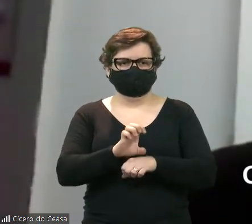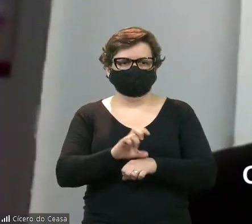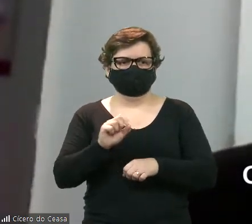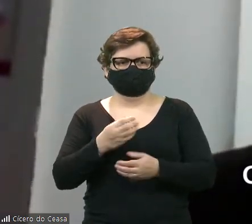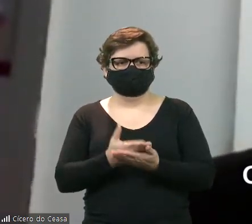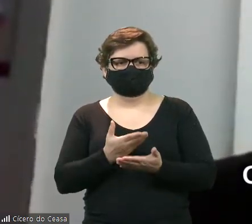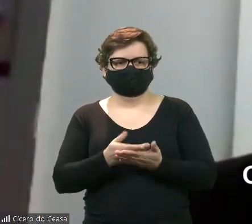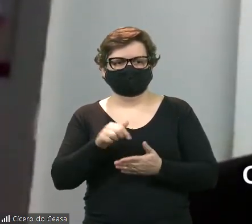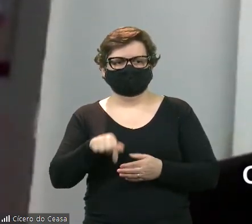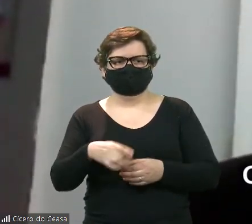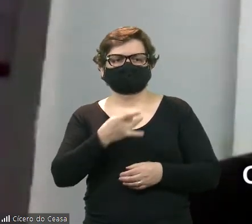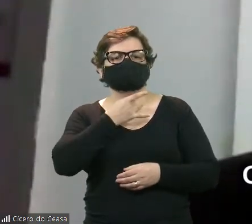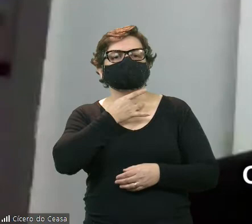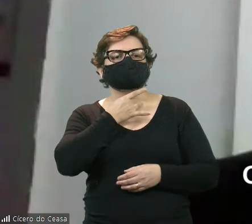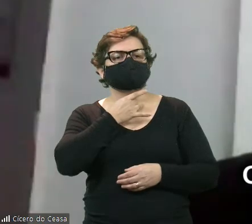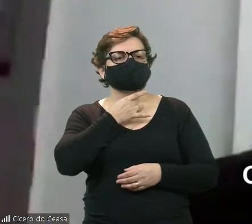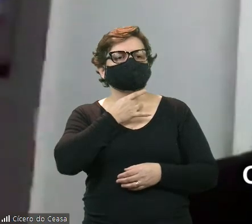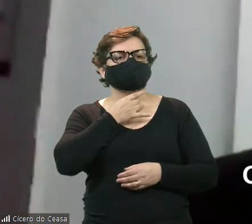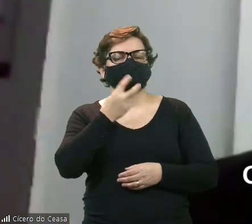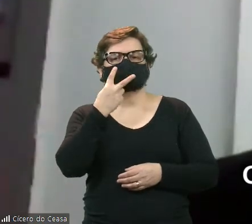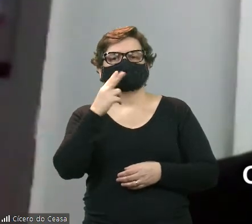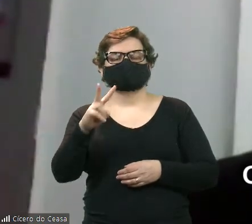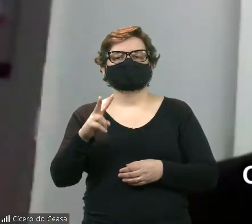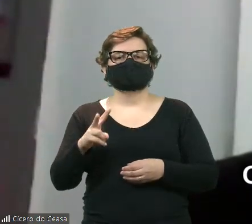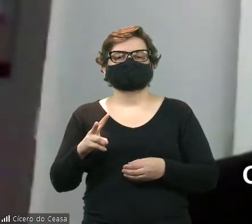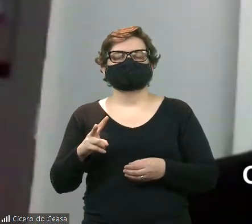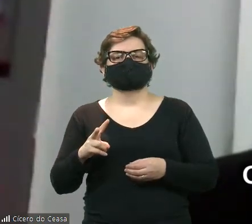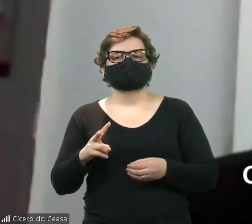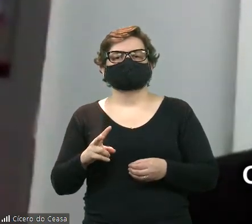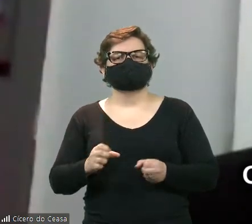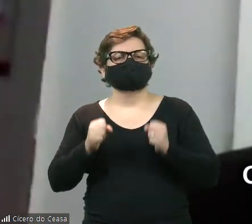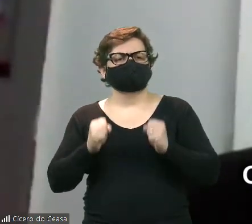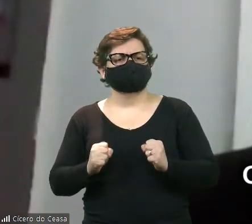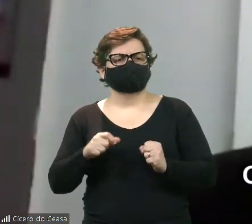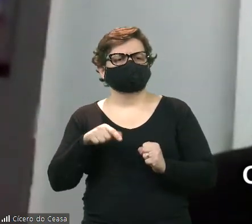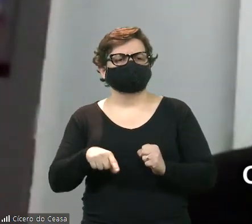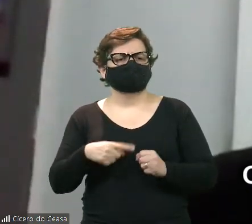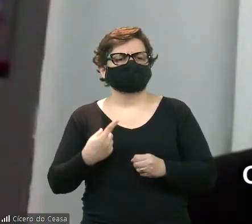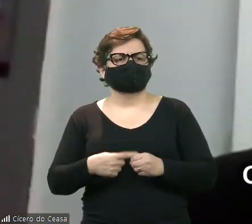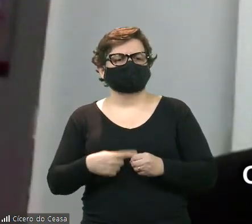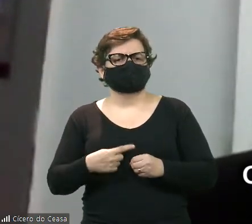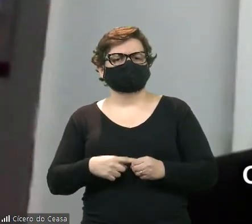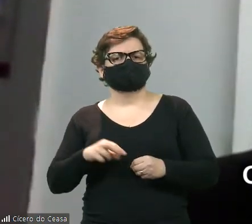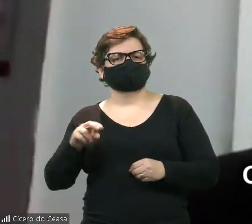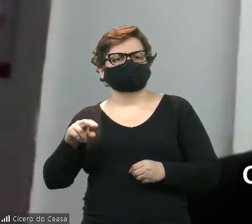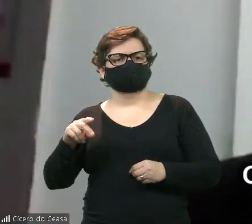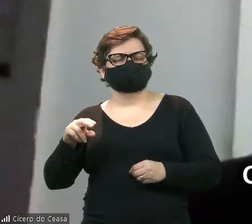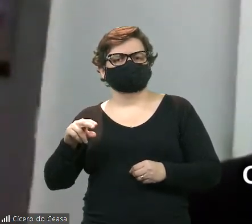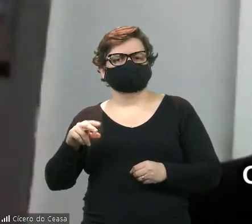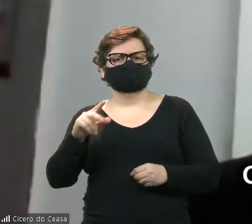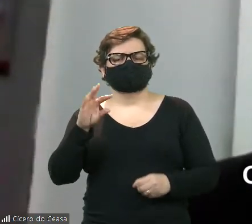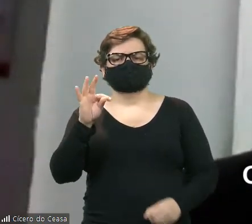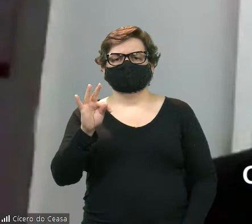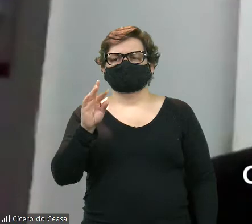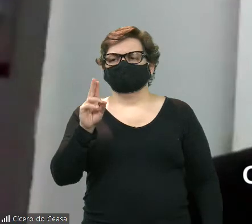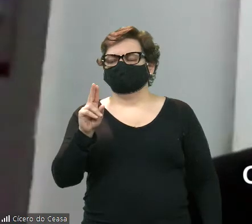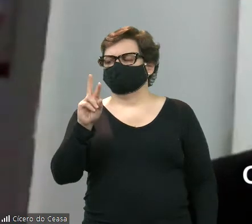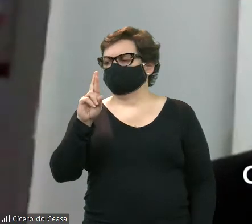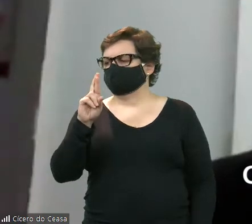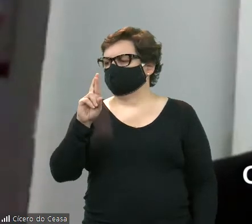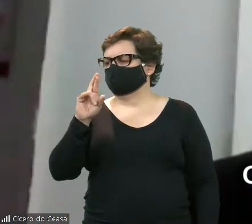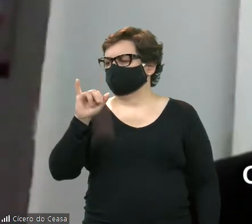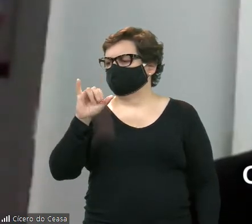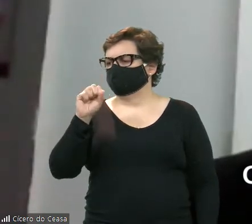em Marília, que vê a potencialidade de uma cidade turística, Marília, para o futuro.